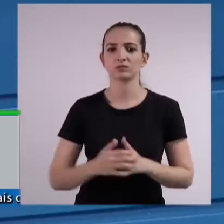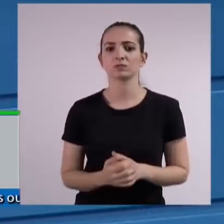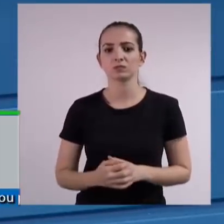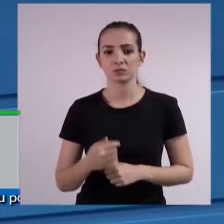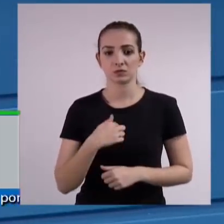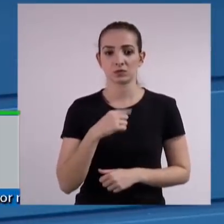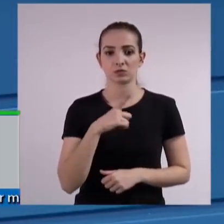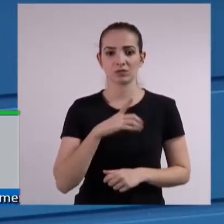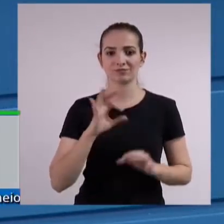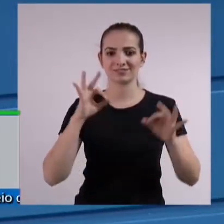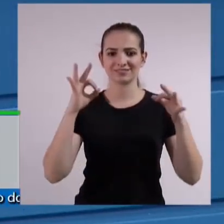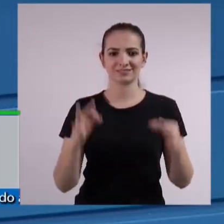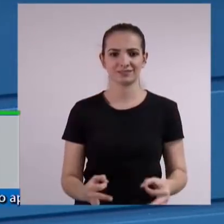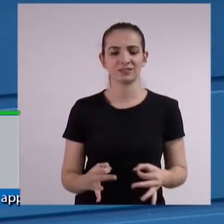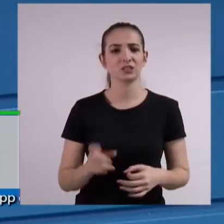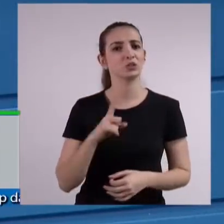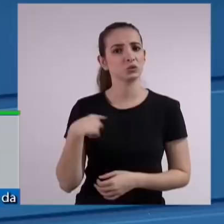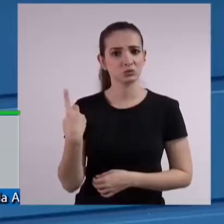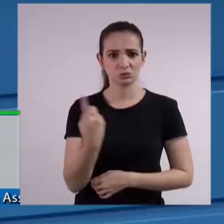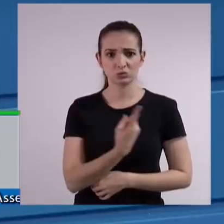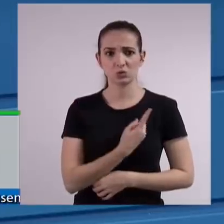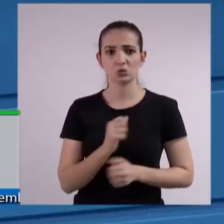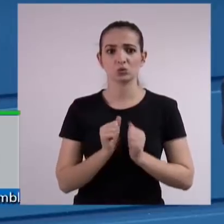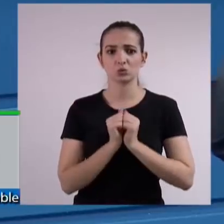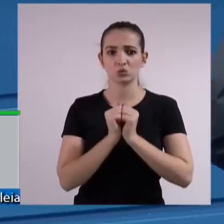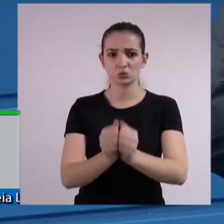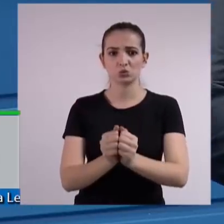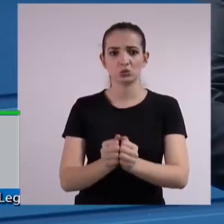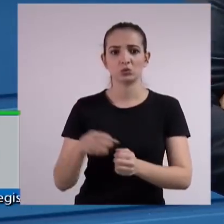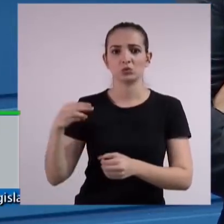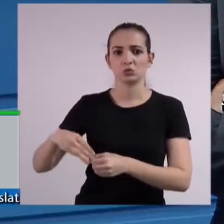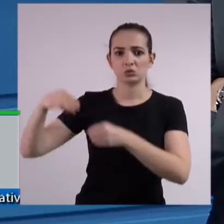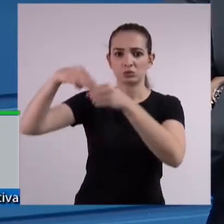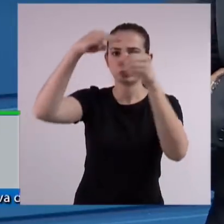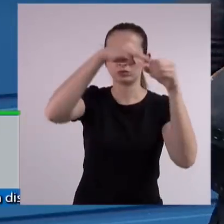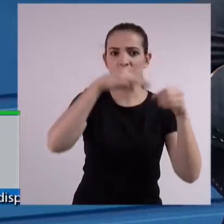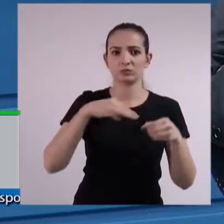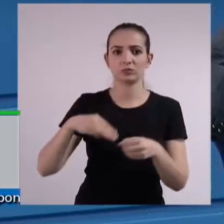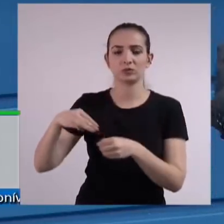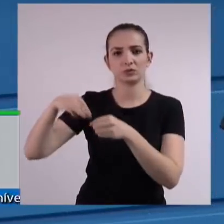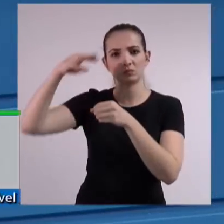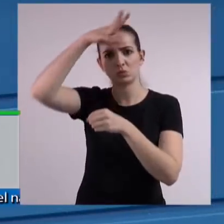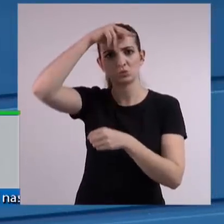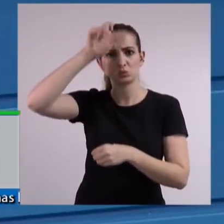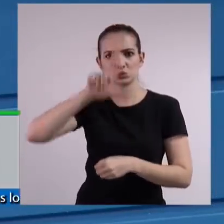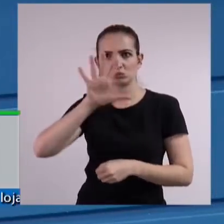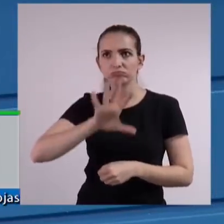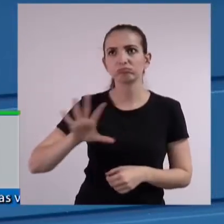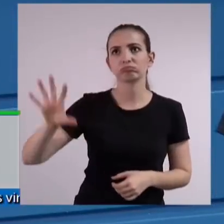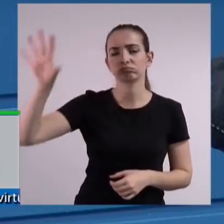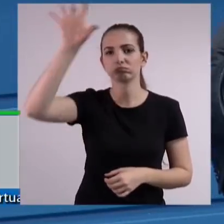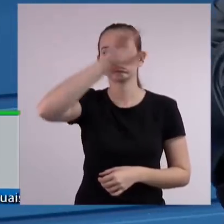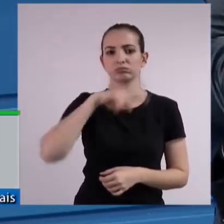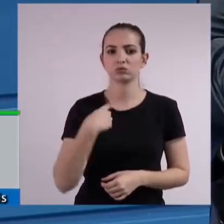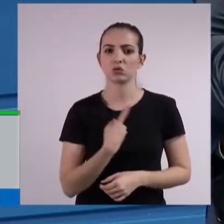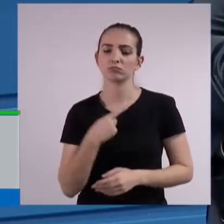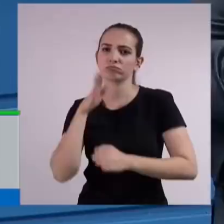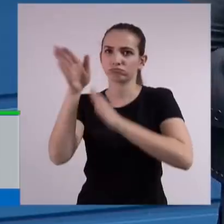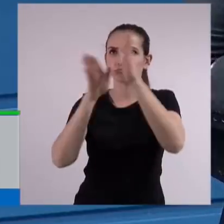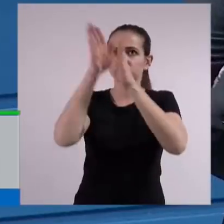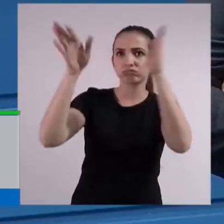tenho certeza que nós estaremos percorrendo esses municípios, levando, sim, esta